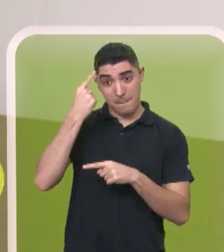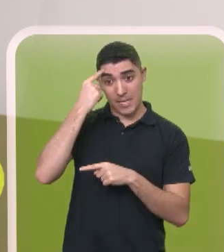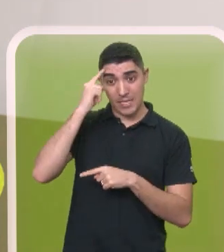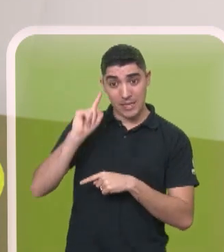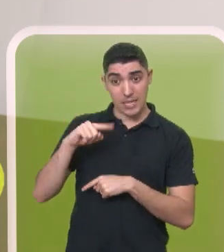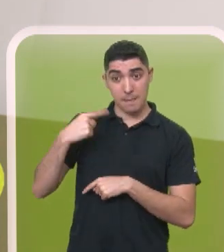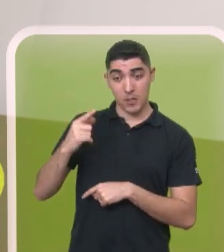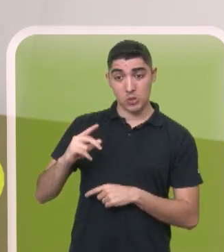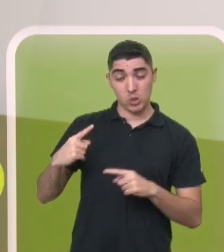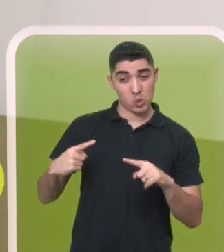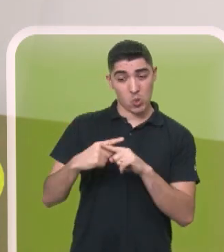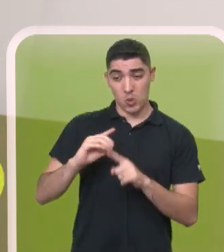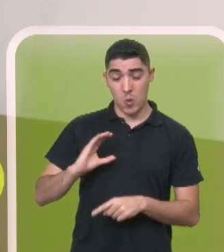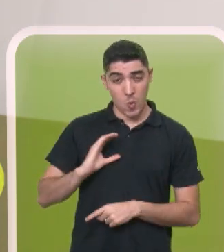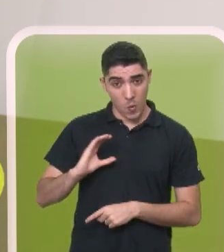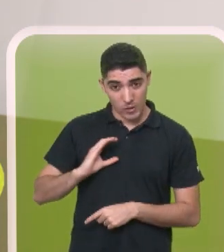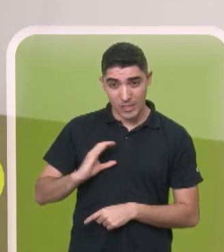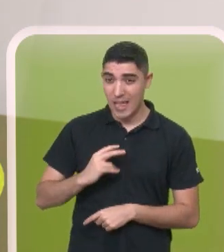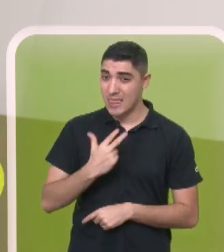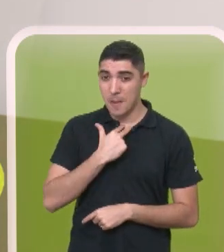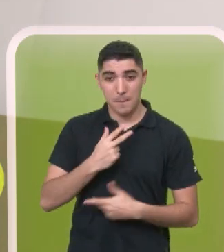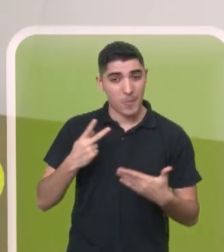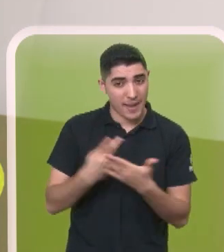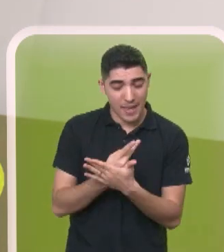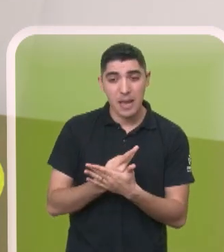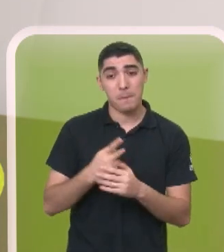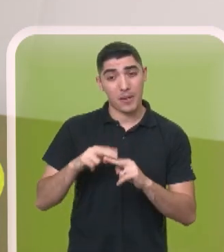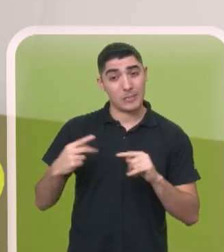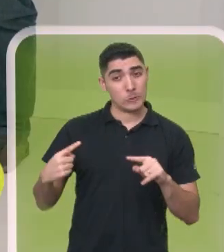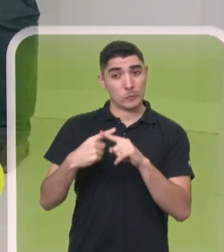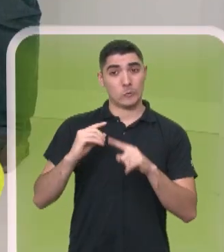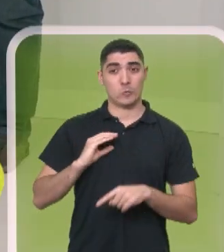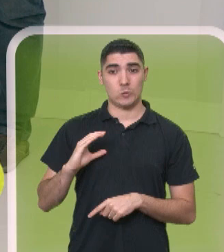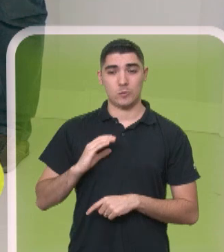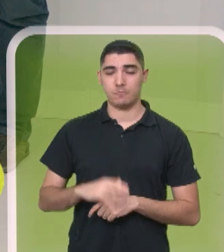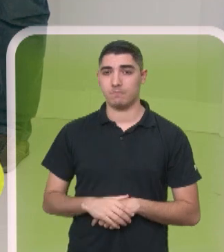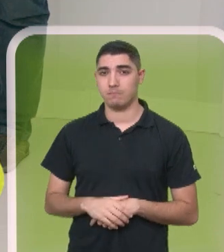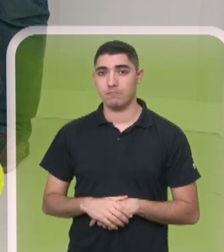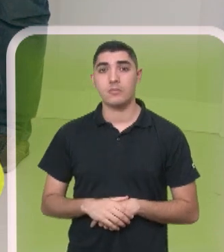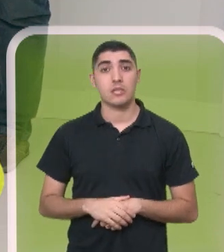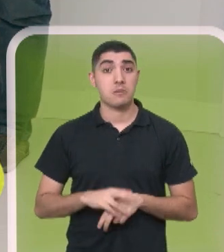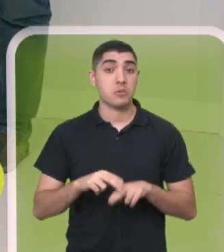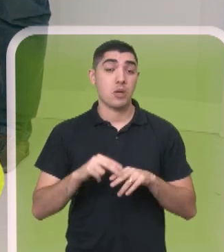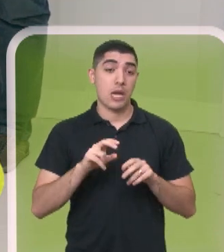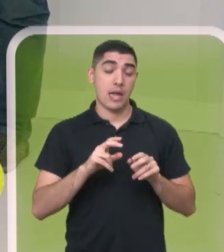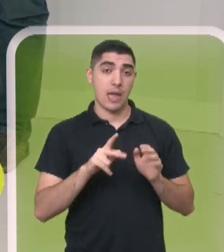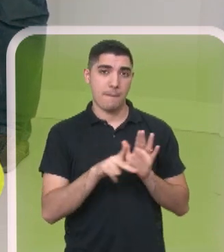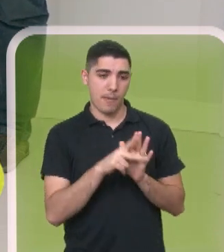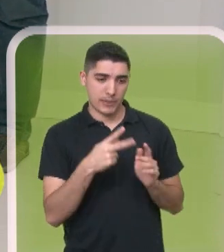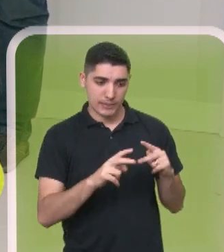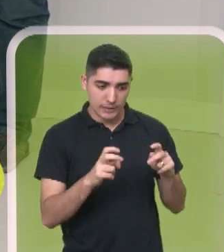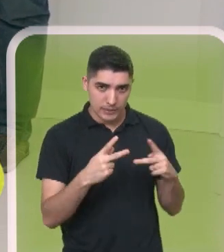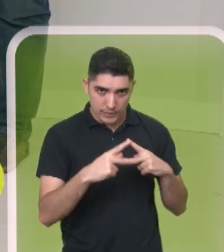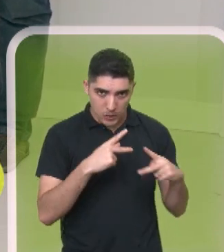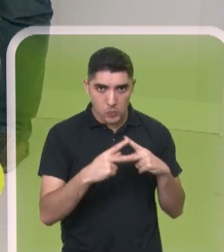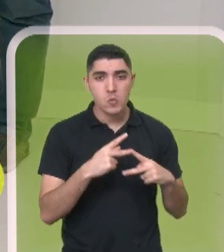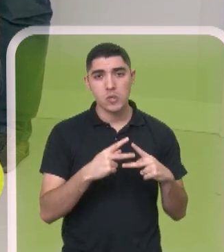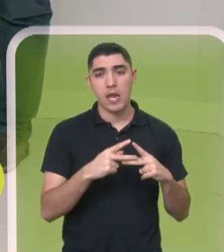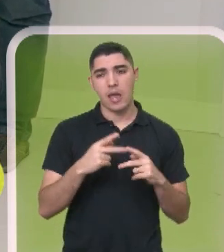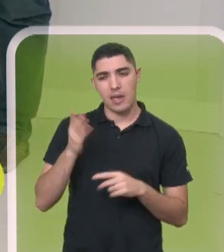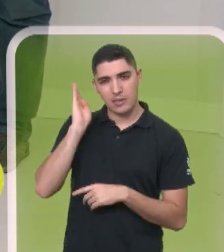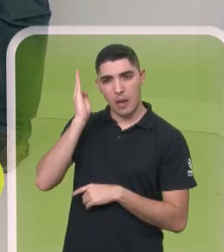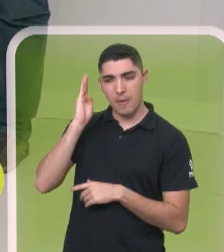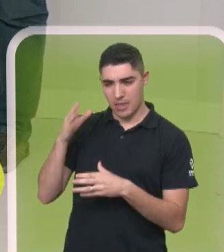decisão, não pode errar, não pode ter erro, que é contra o Corinthians. Time por time, São José tem mais time, tem mais elenco do que o próprio Taubaté na